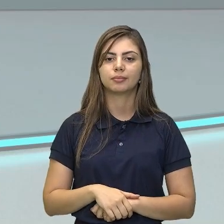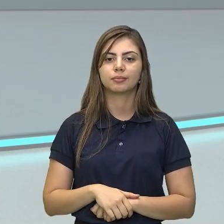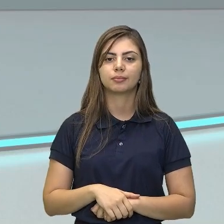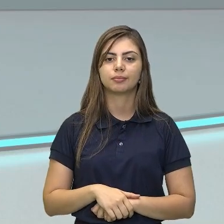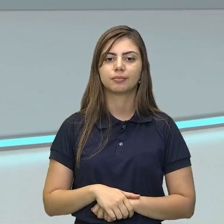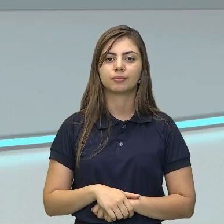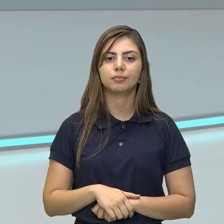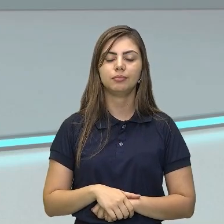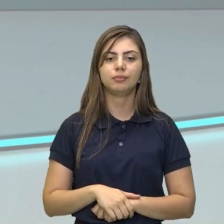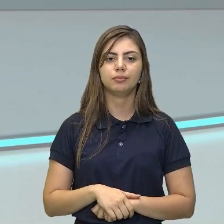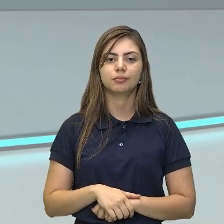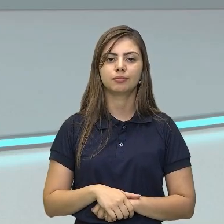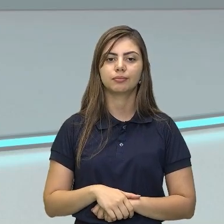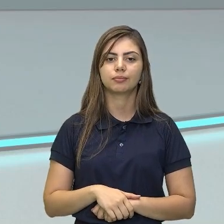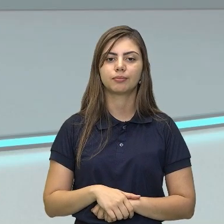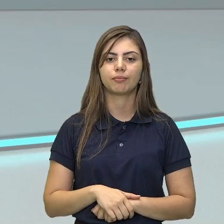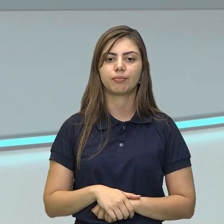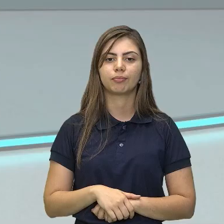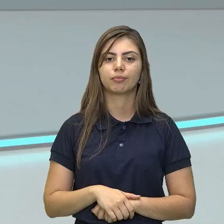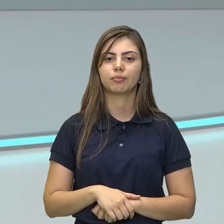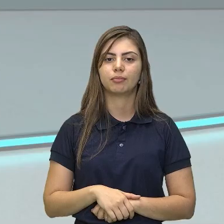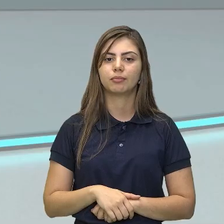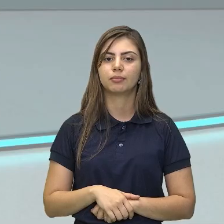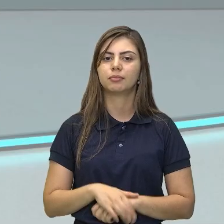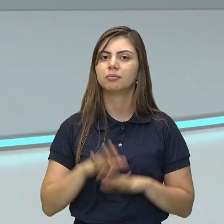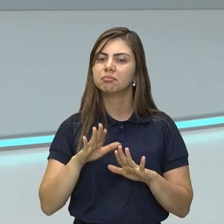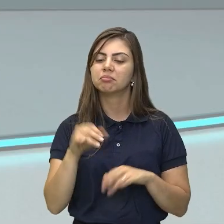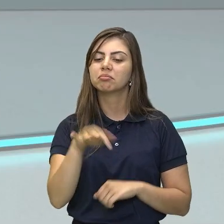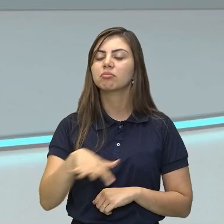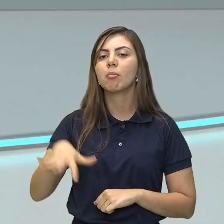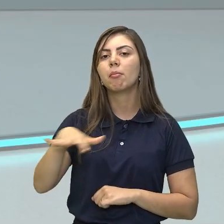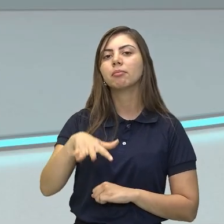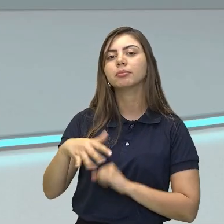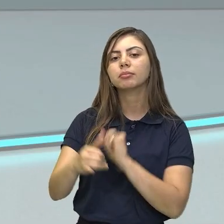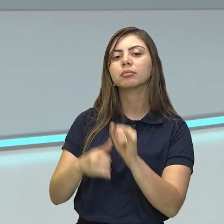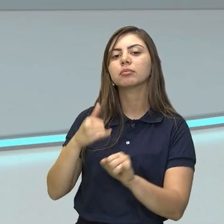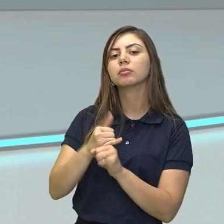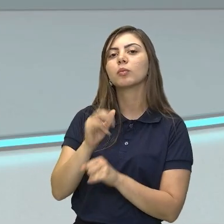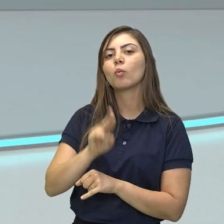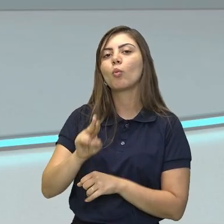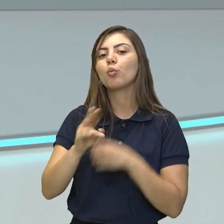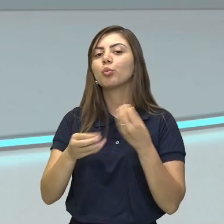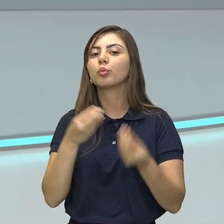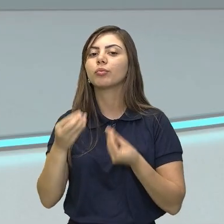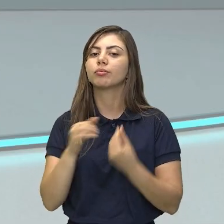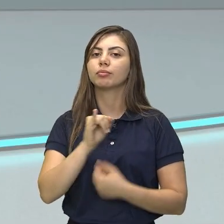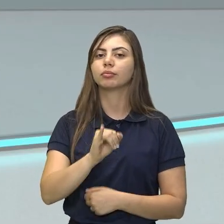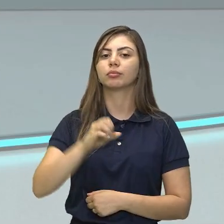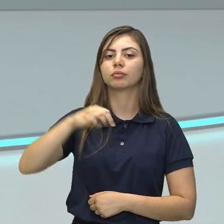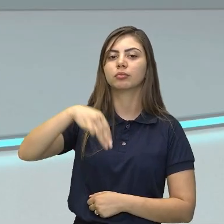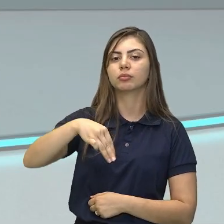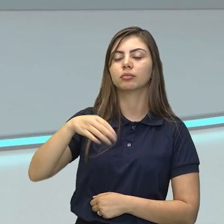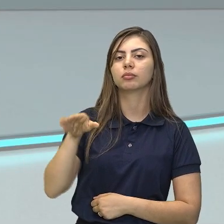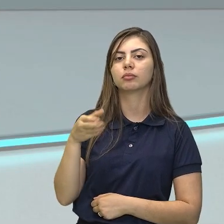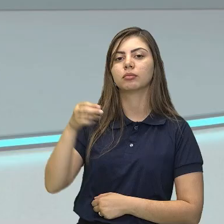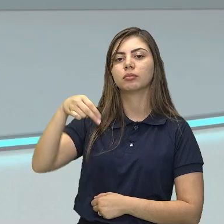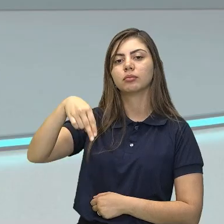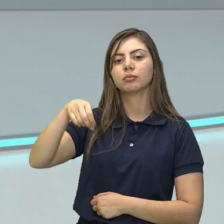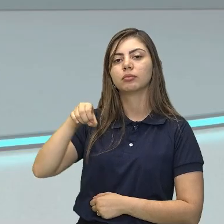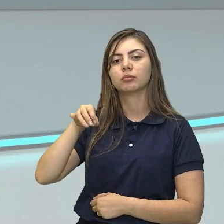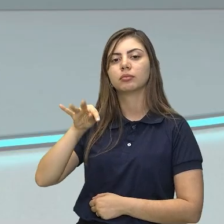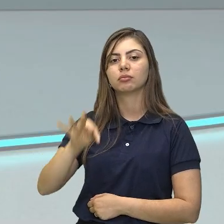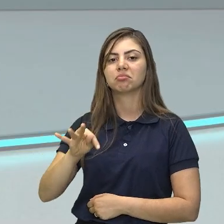Vamos adiante, então? Então, nós temos I'm not. Na internet, nem o